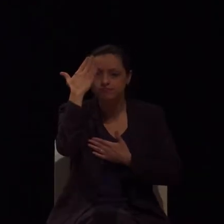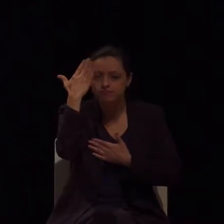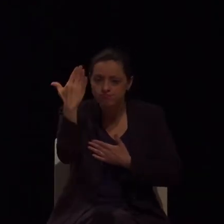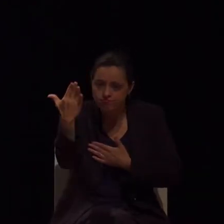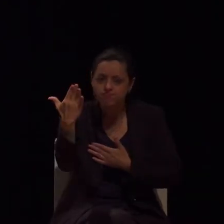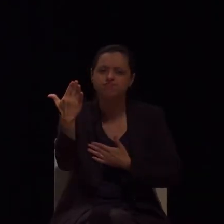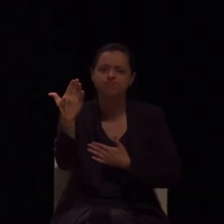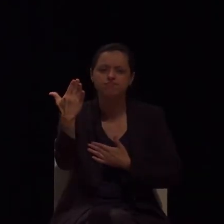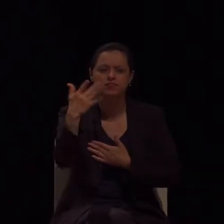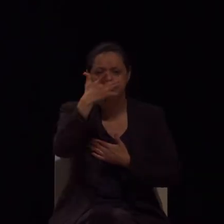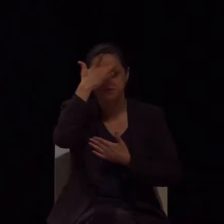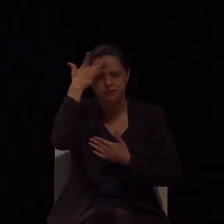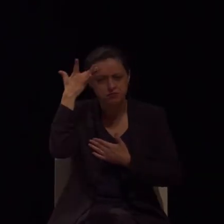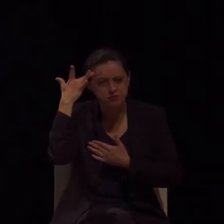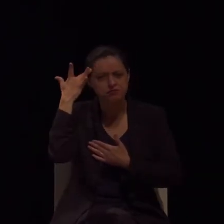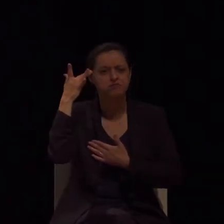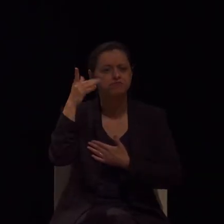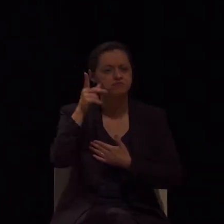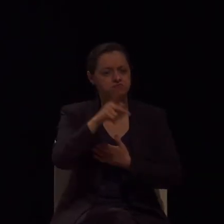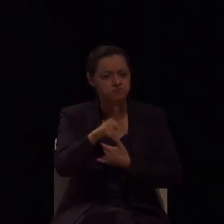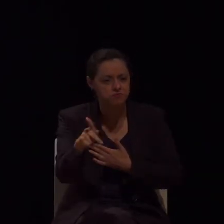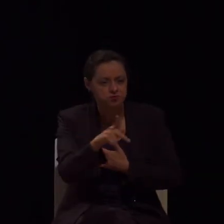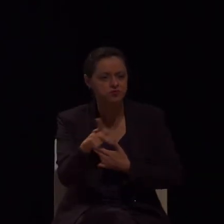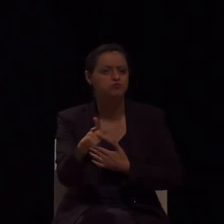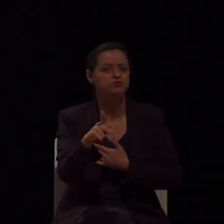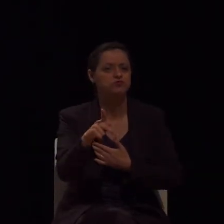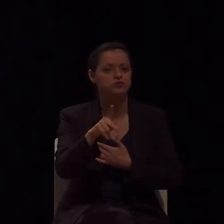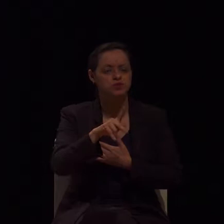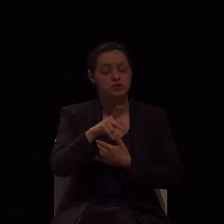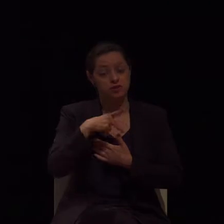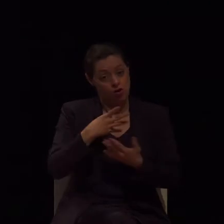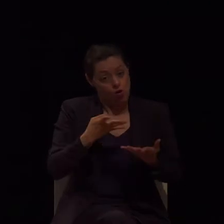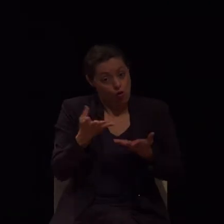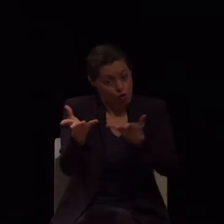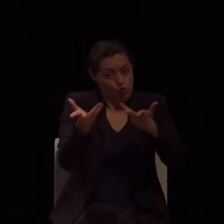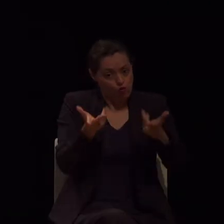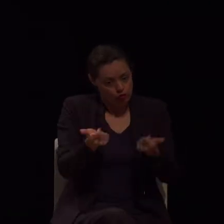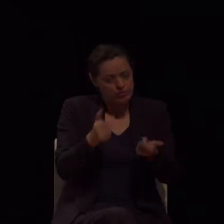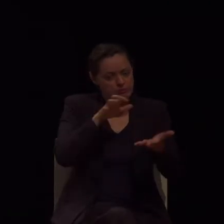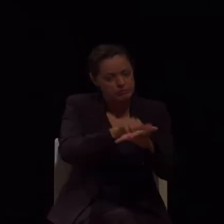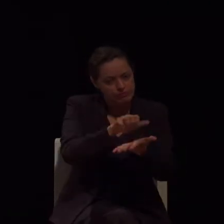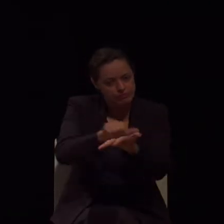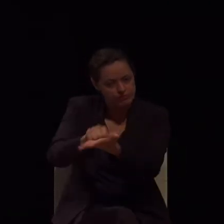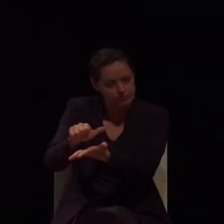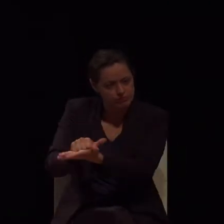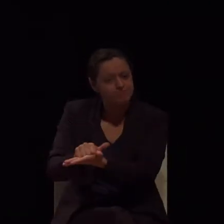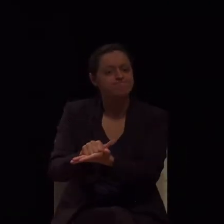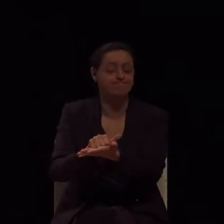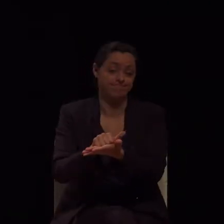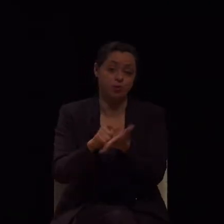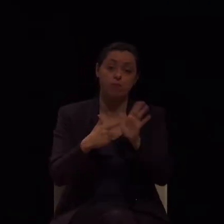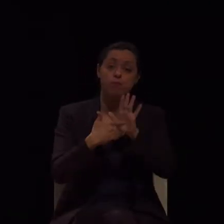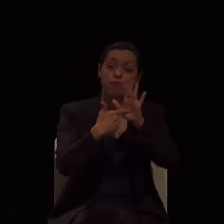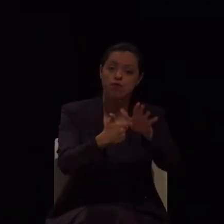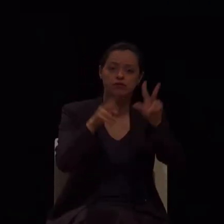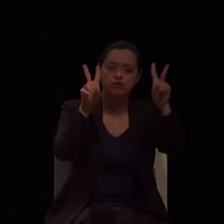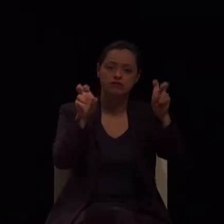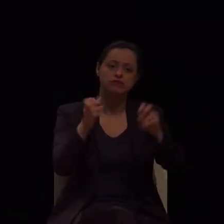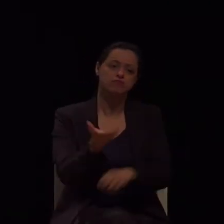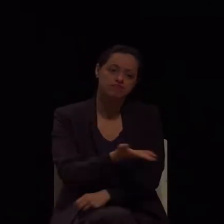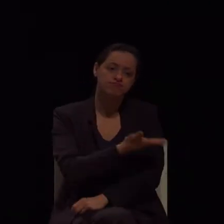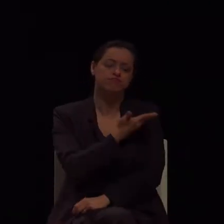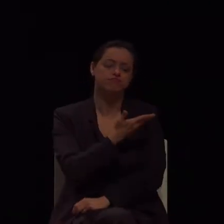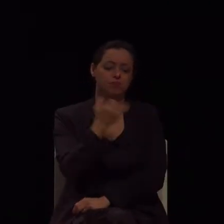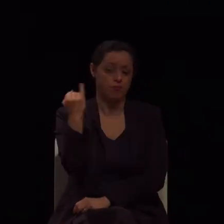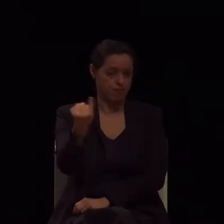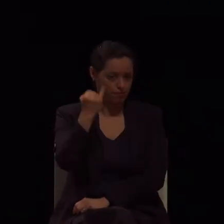que a gente teve né as professoras os professores esse convite o que mostra que esse trabalho é um trabalho importante que deixa é nos deixa bem